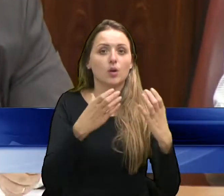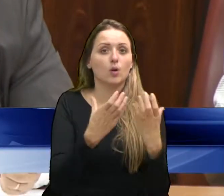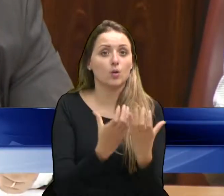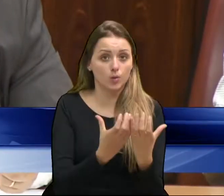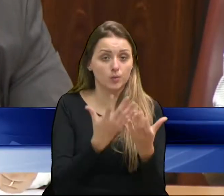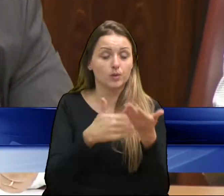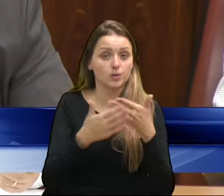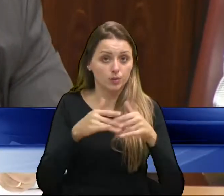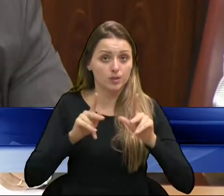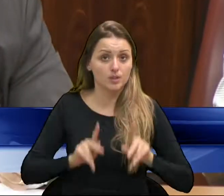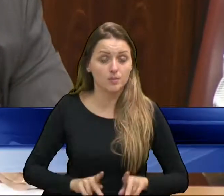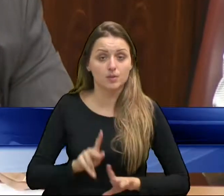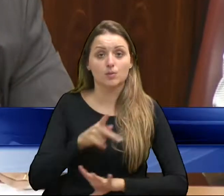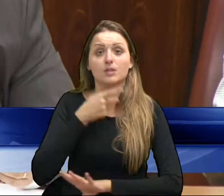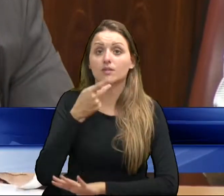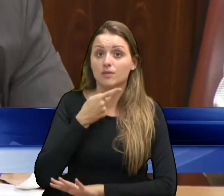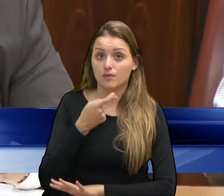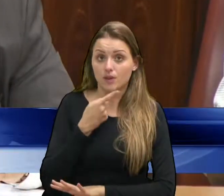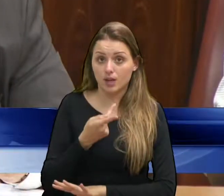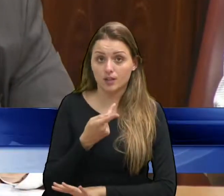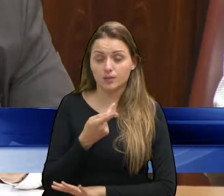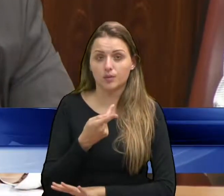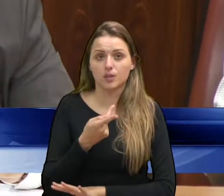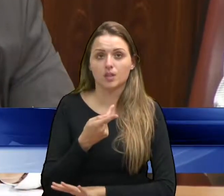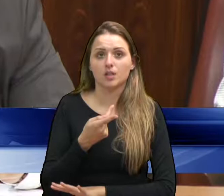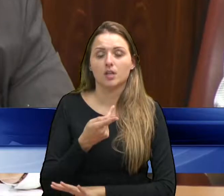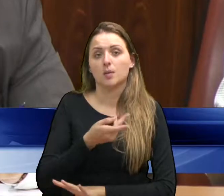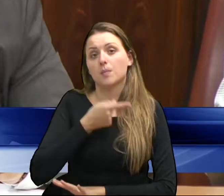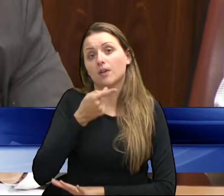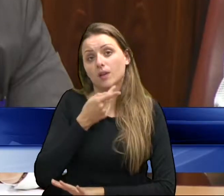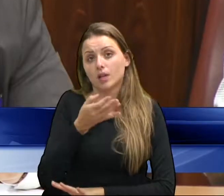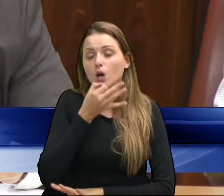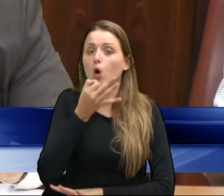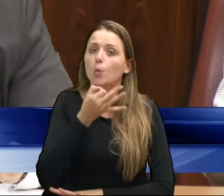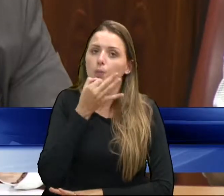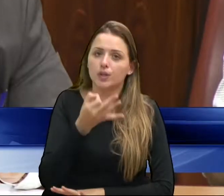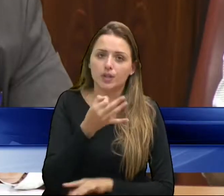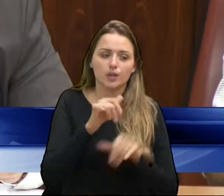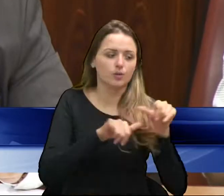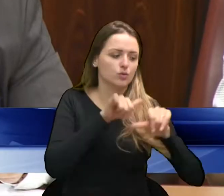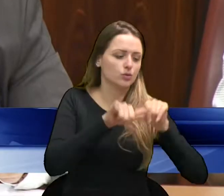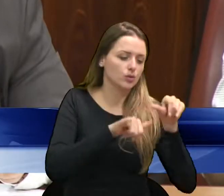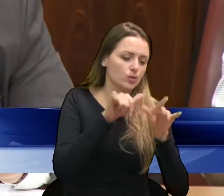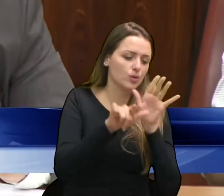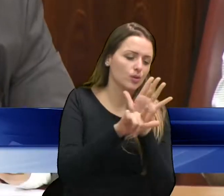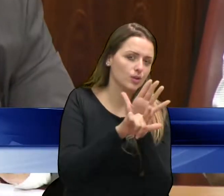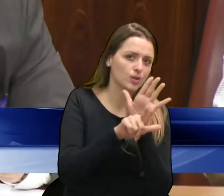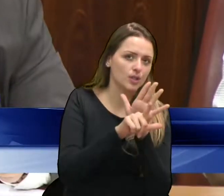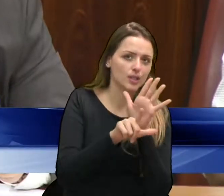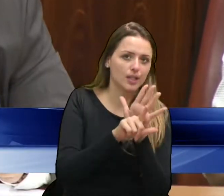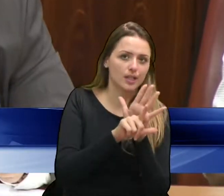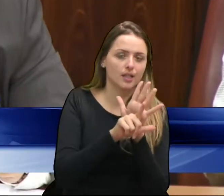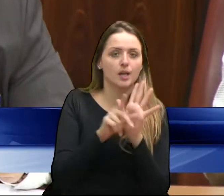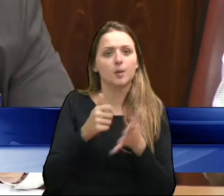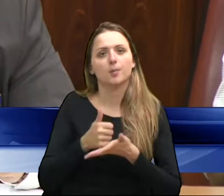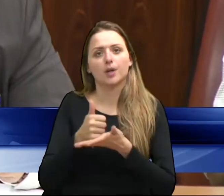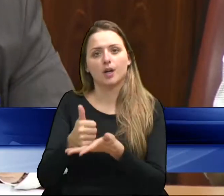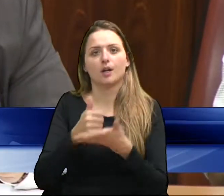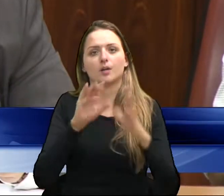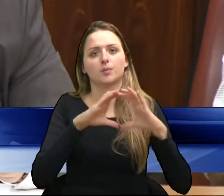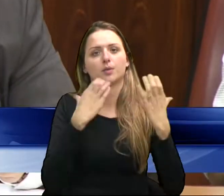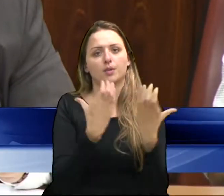presentes se pronunciam para fazerem sugestões de alterações legislativas em prol da